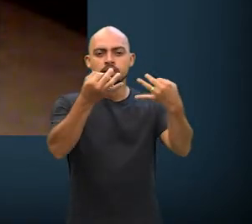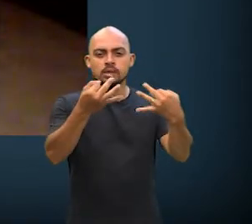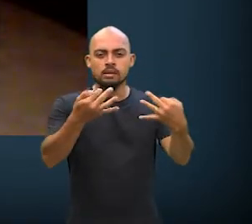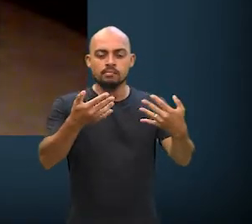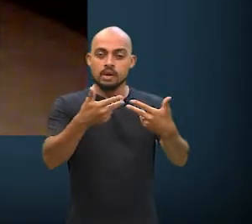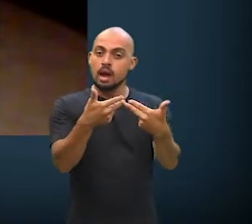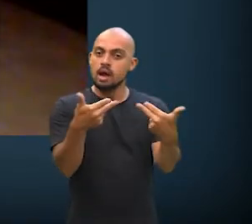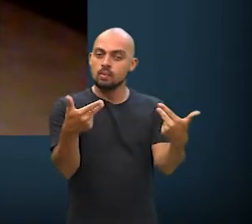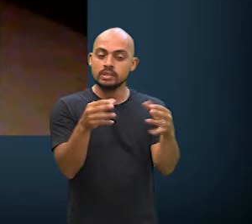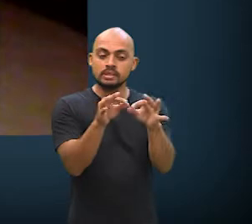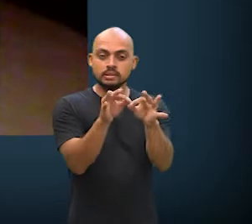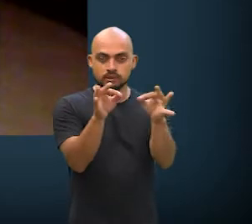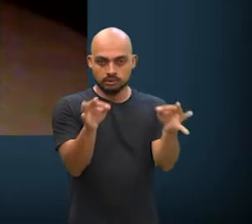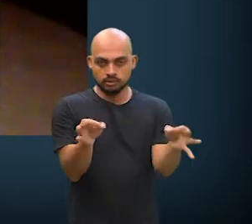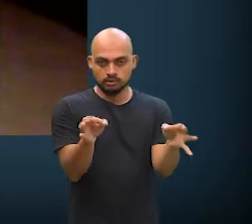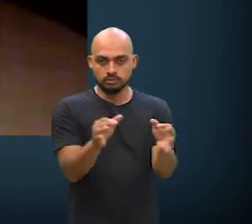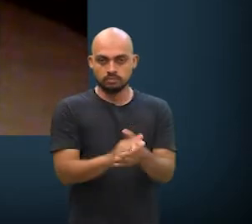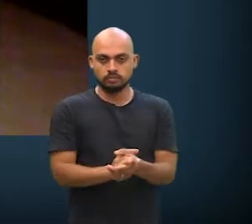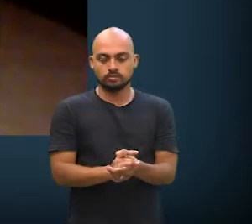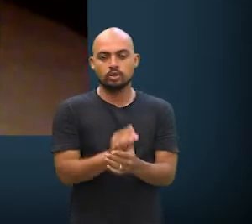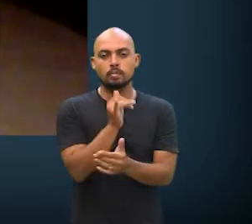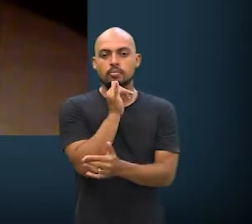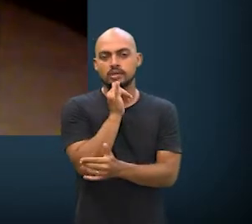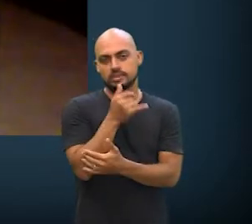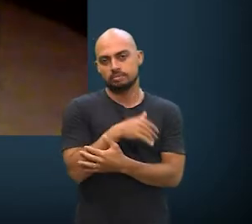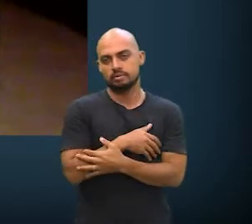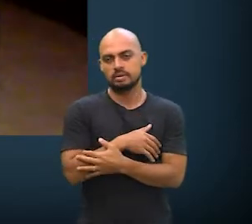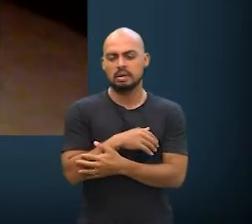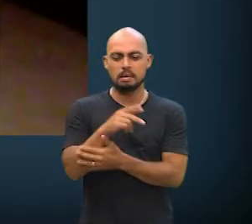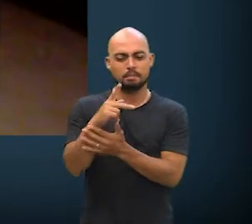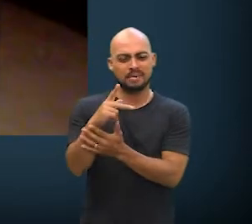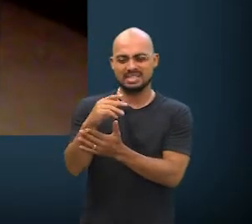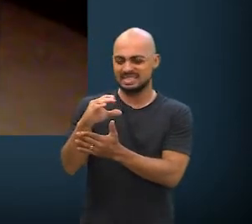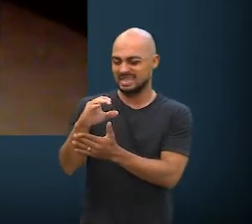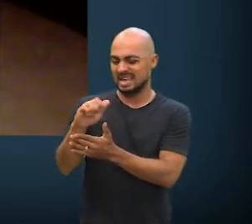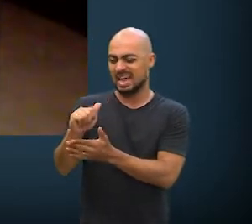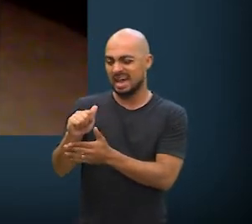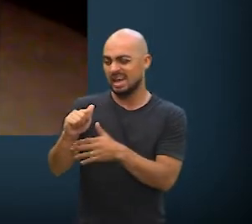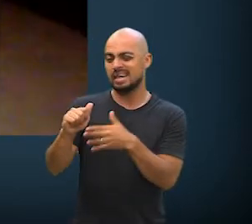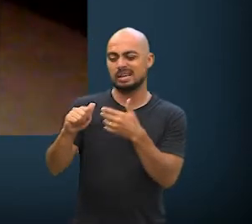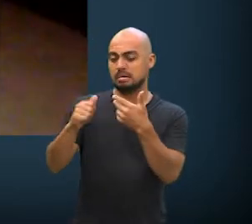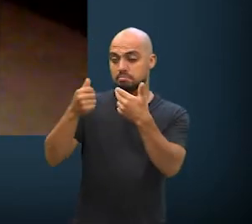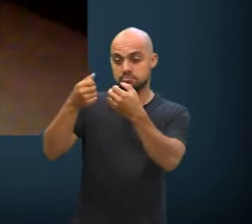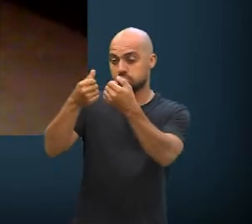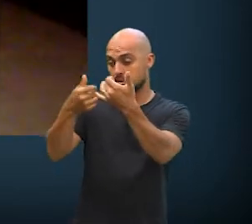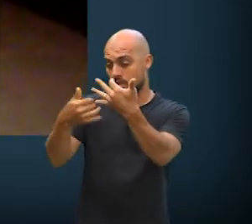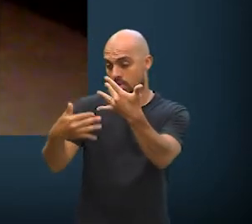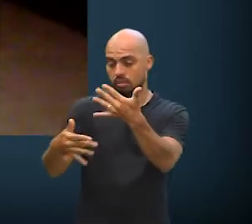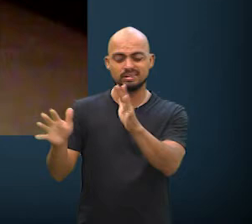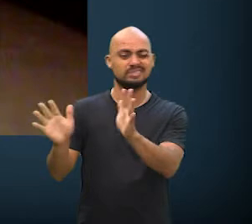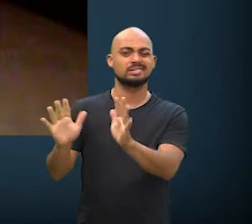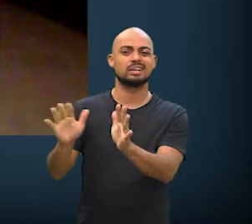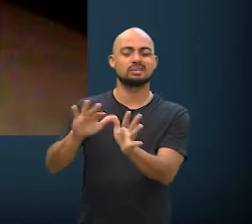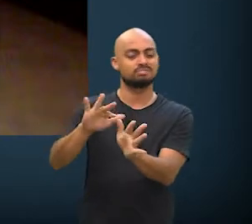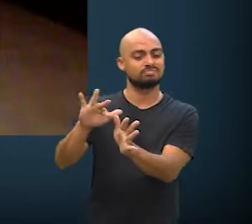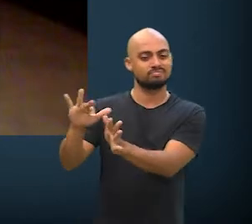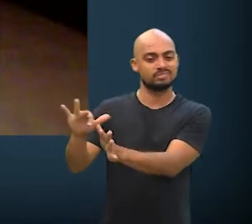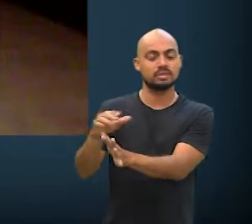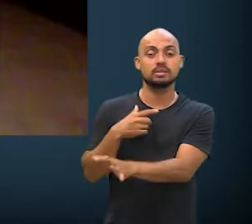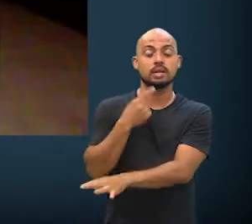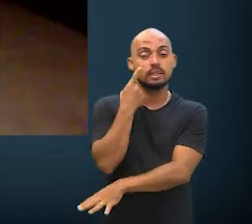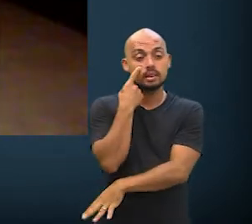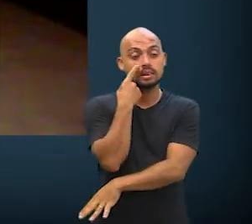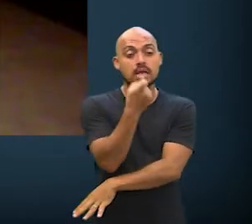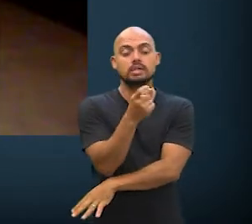simples. Pensa o seguinte: em vez de a gente começar a falar sobre PCA, Selic, não sei o que e tal, é mais interessante a gente